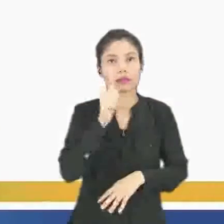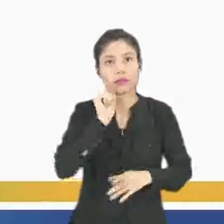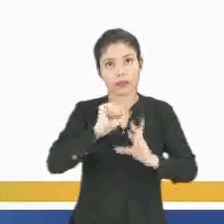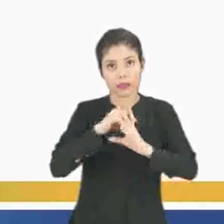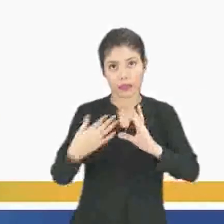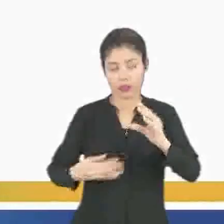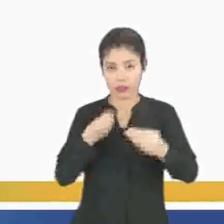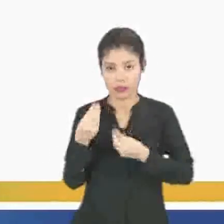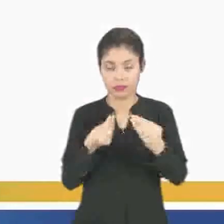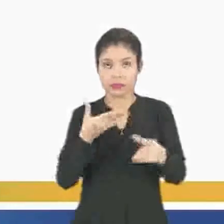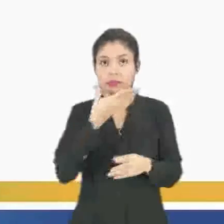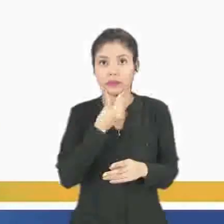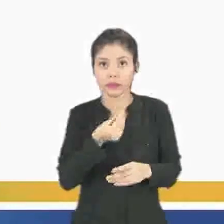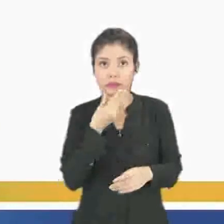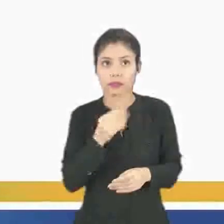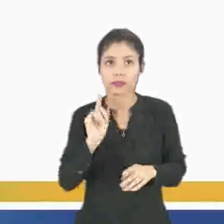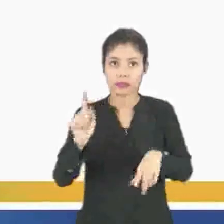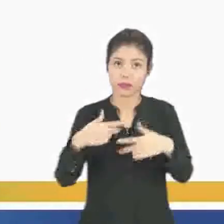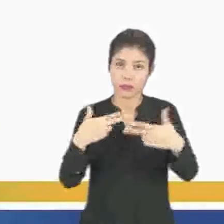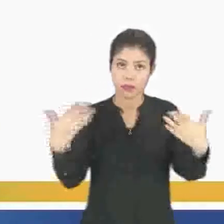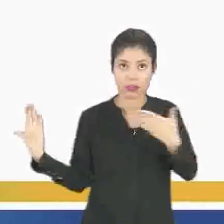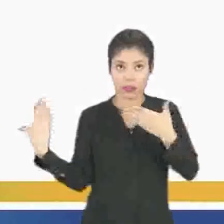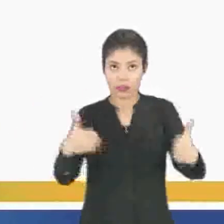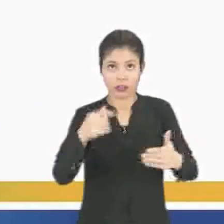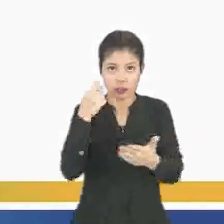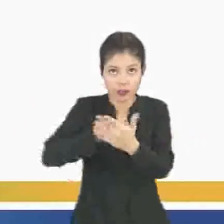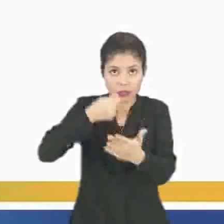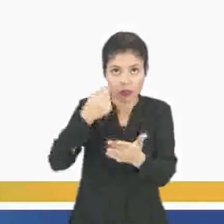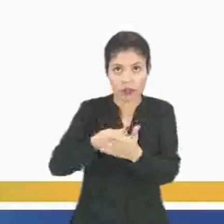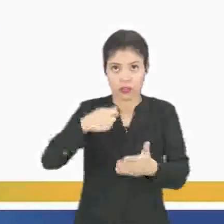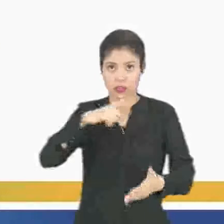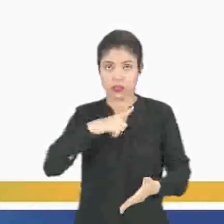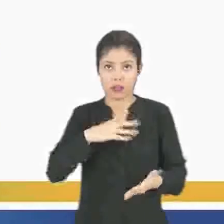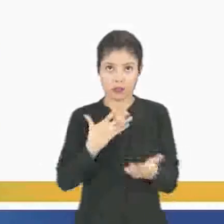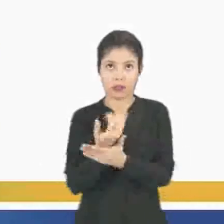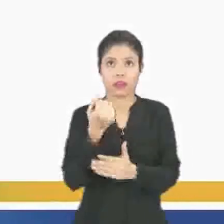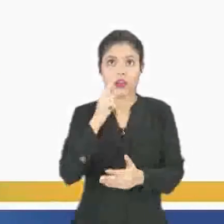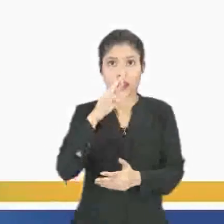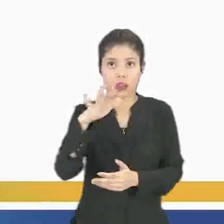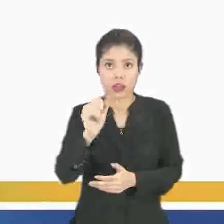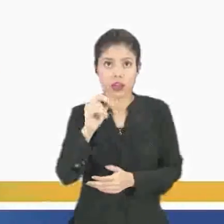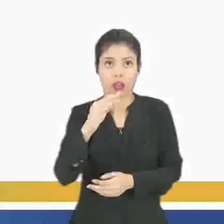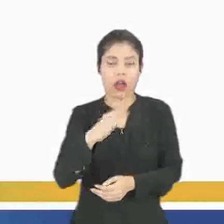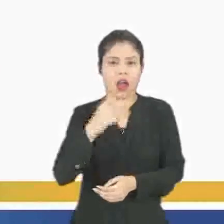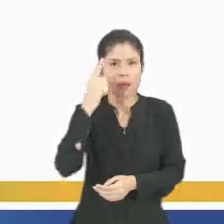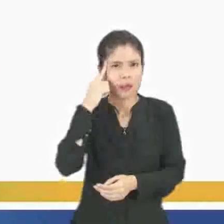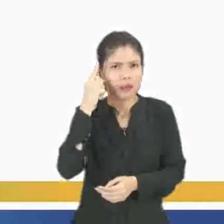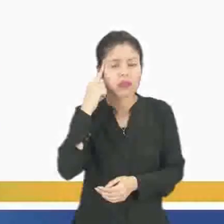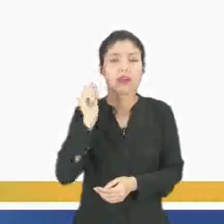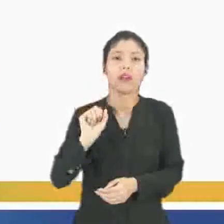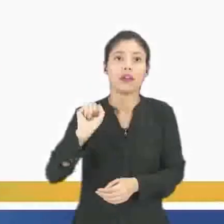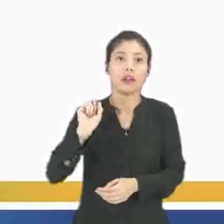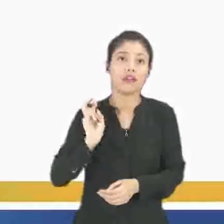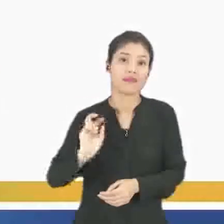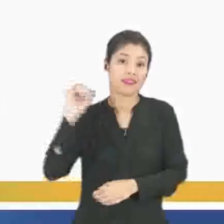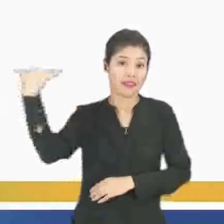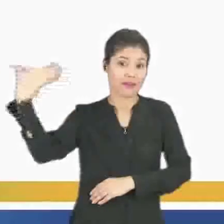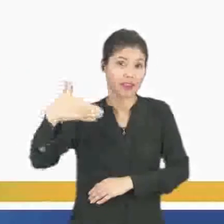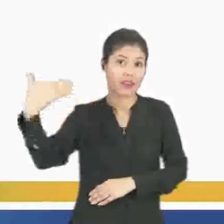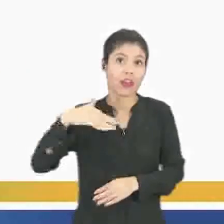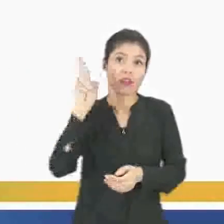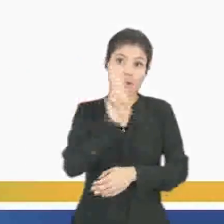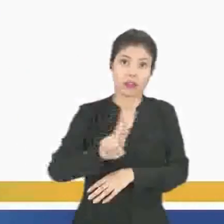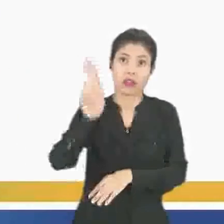ditas como masculinas, tais como objetividade, dureza para tomar decisões e frieza racional, são frequentemente usados